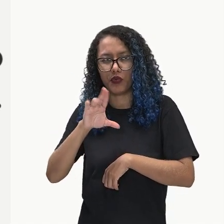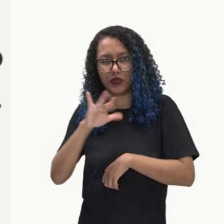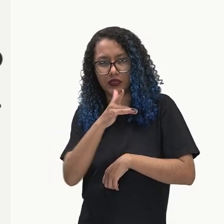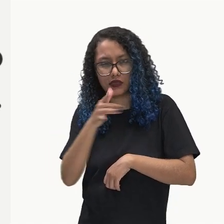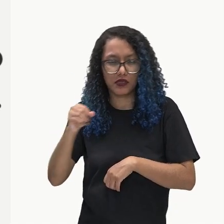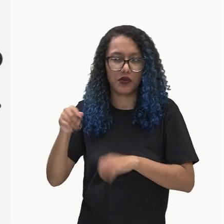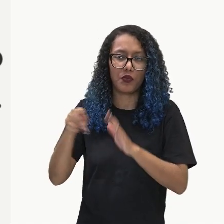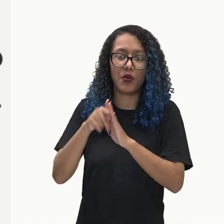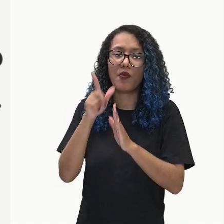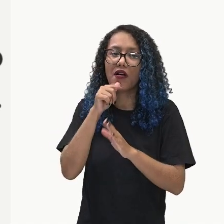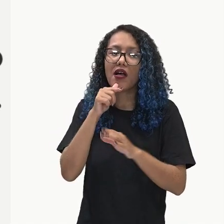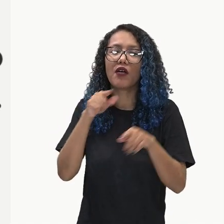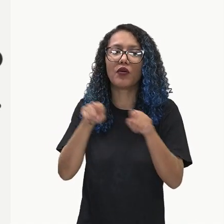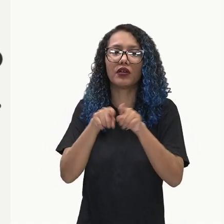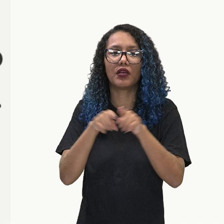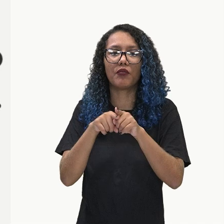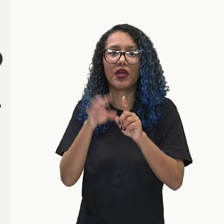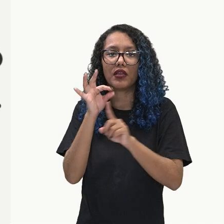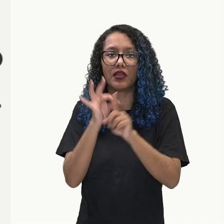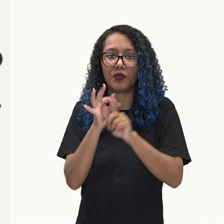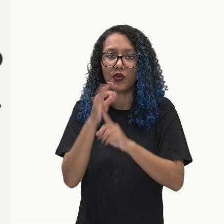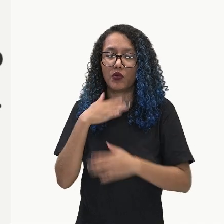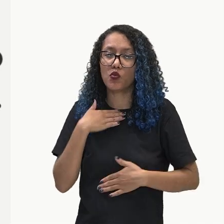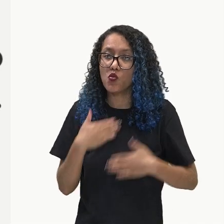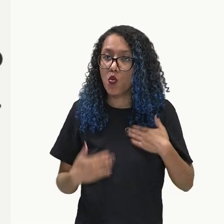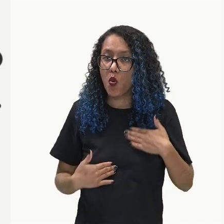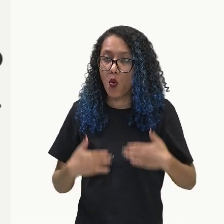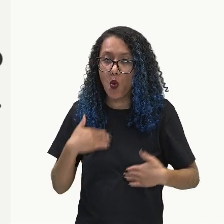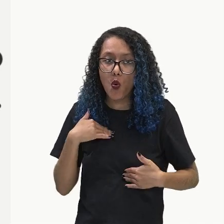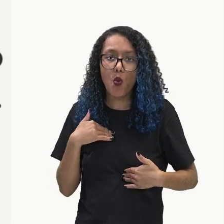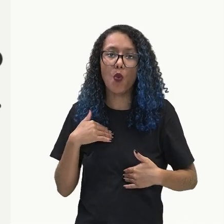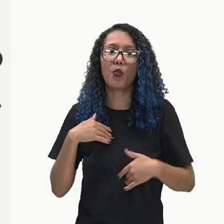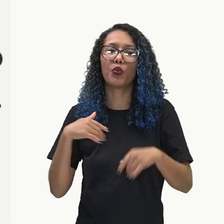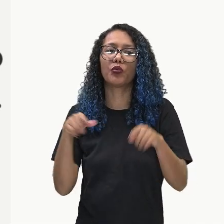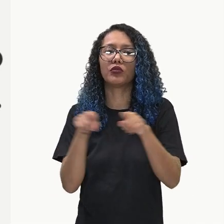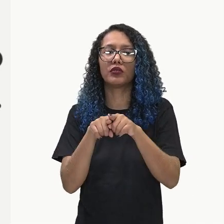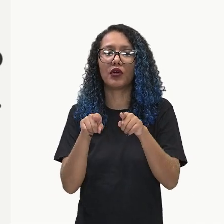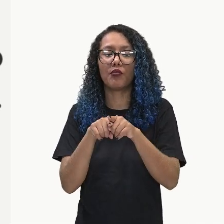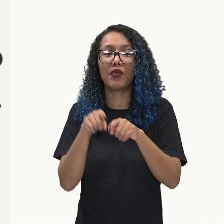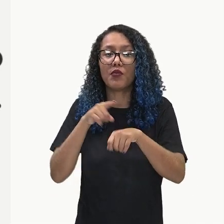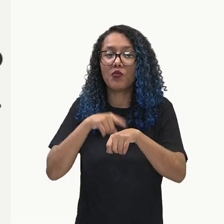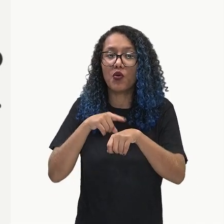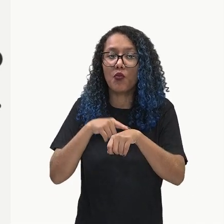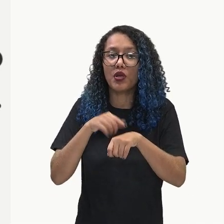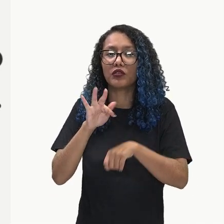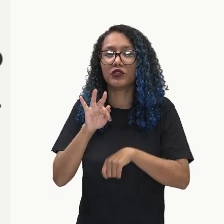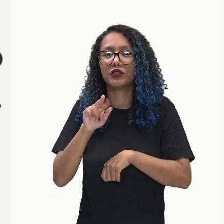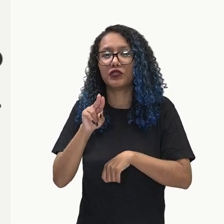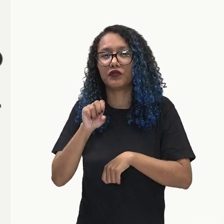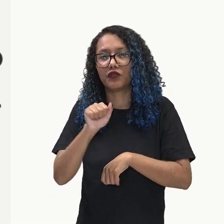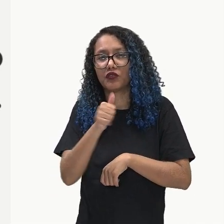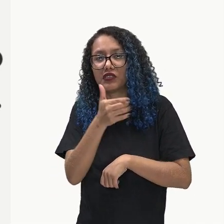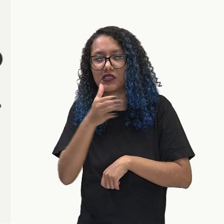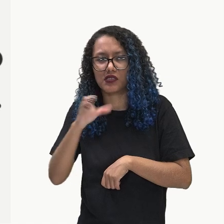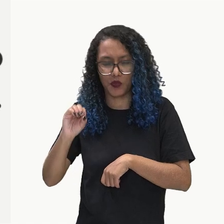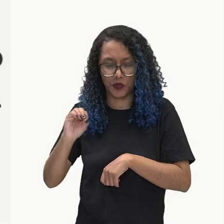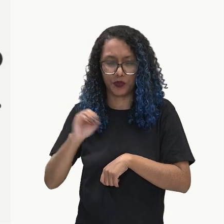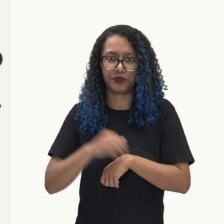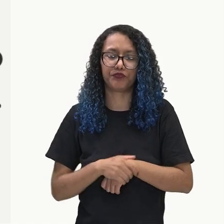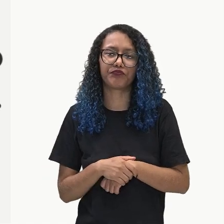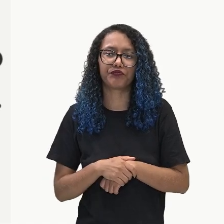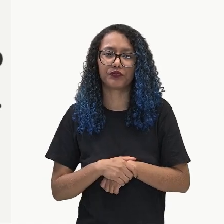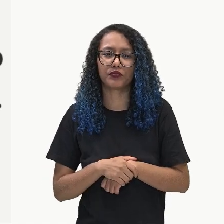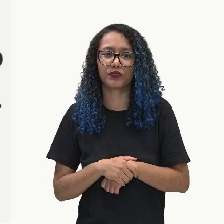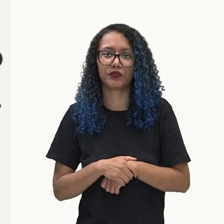temperatura corporal, ponto de fusão da água. Professora, por que